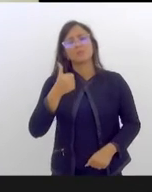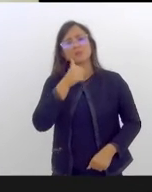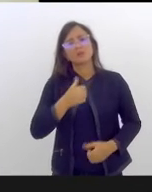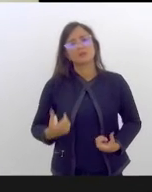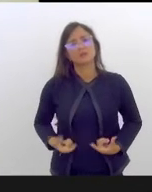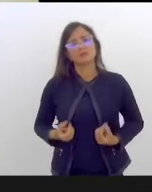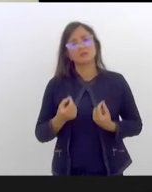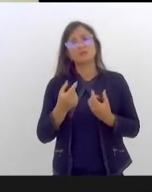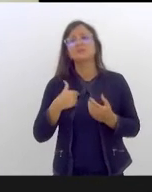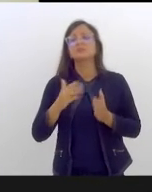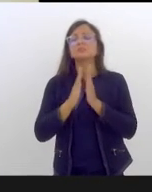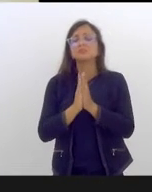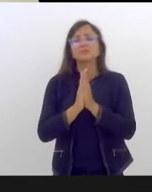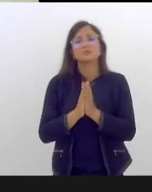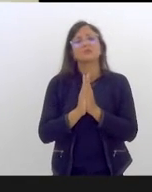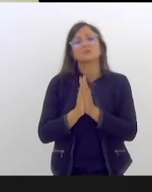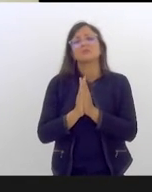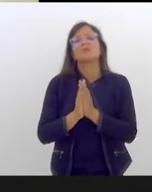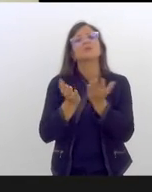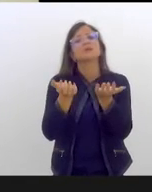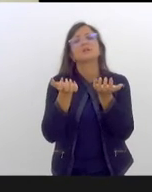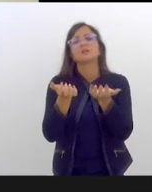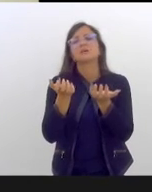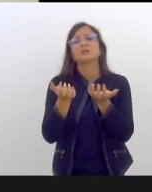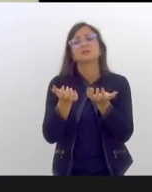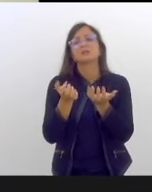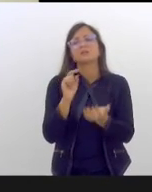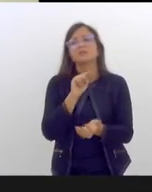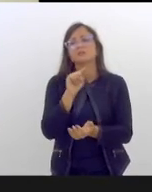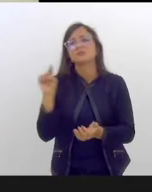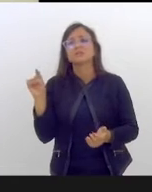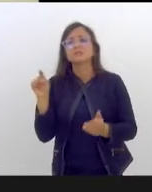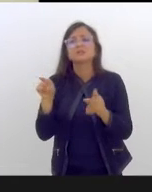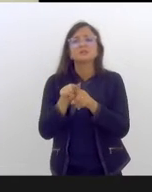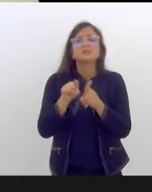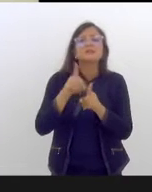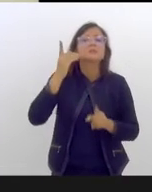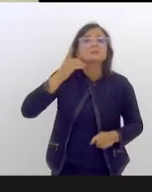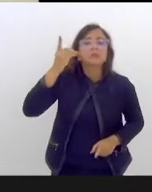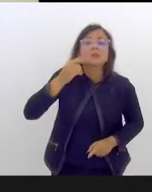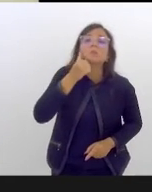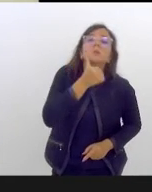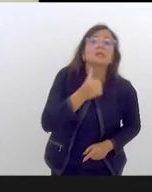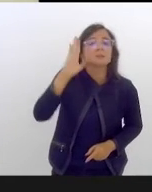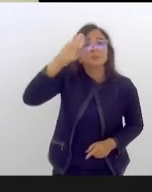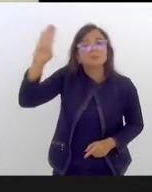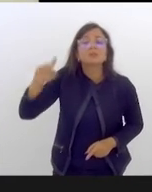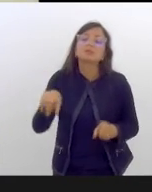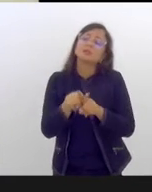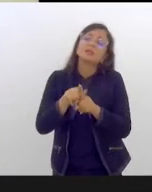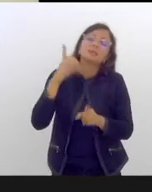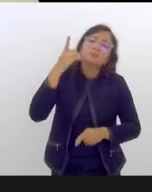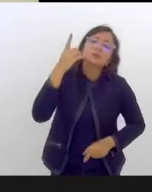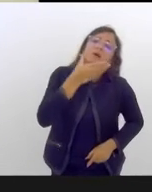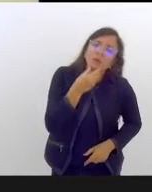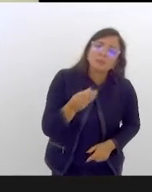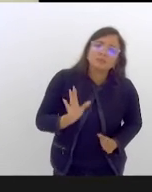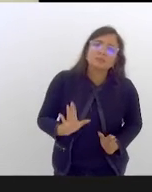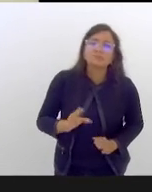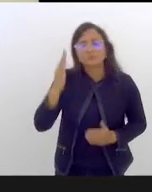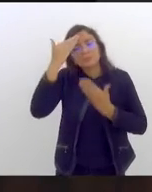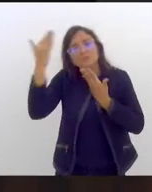preciso ir do apelo de vossa excelência junto com as outras deputadas e deputados obrigado